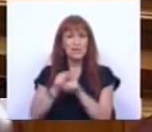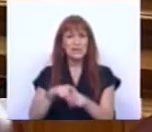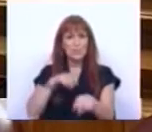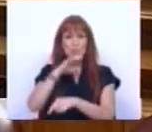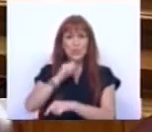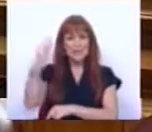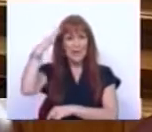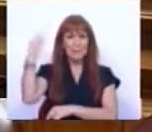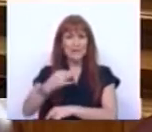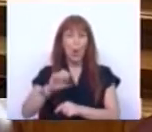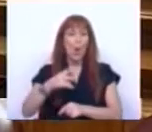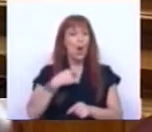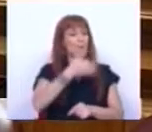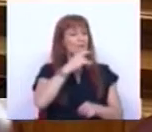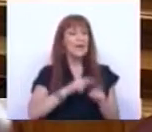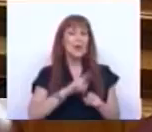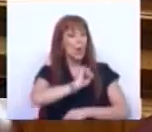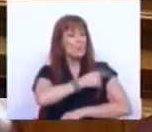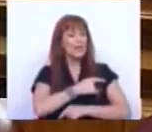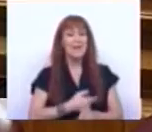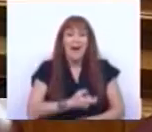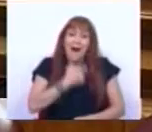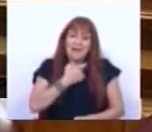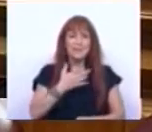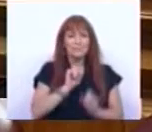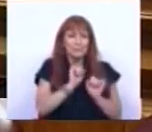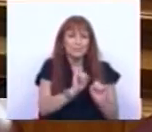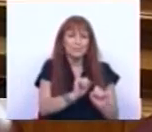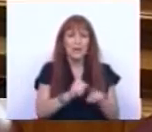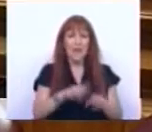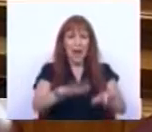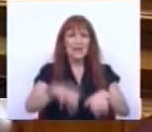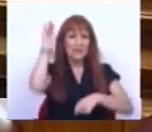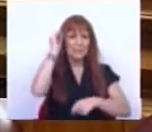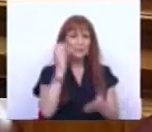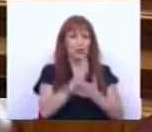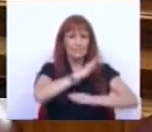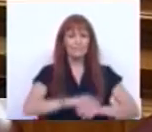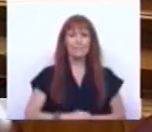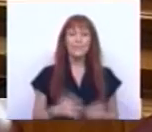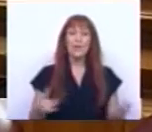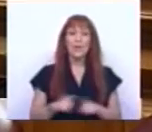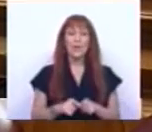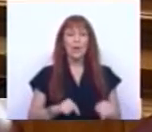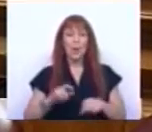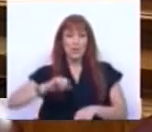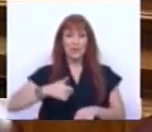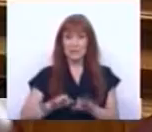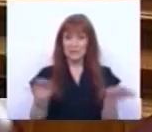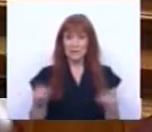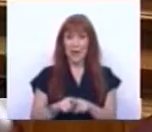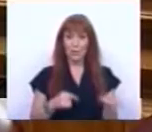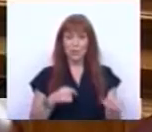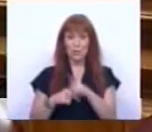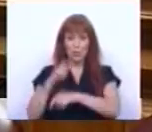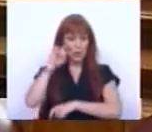Polícia Criminal, ou se estamos a falar de uma competência que apenas pertence à Assembleia da República. E os Verdes, tal como os inspectores